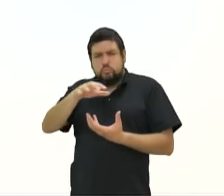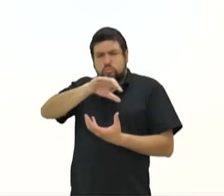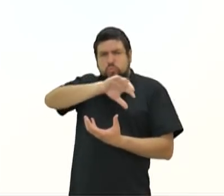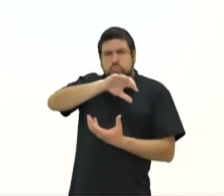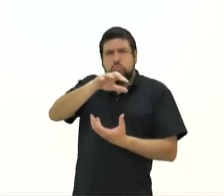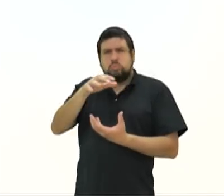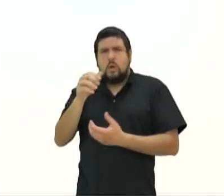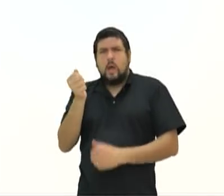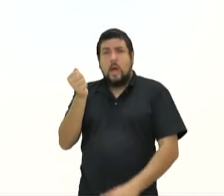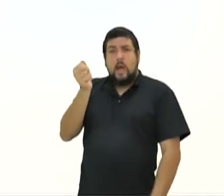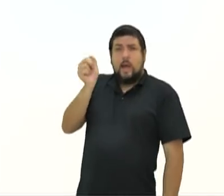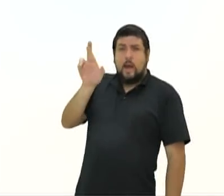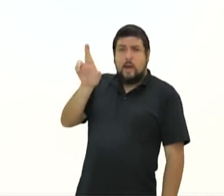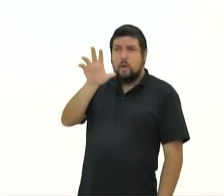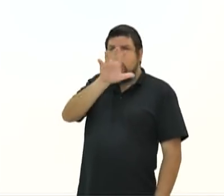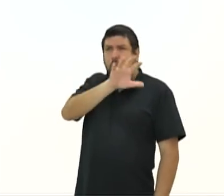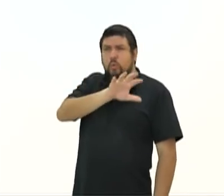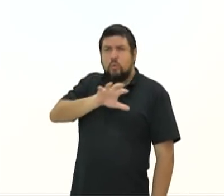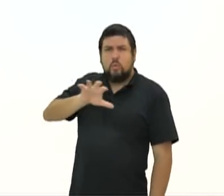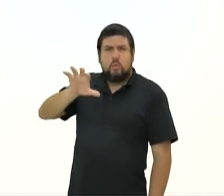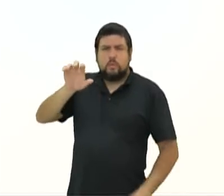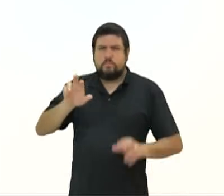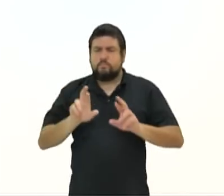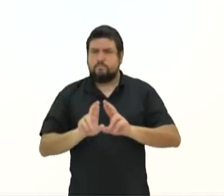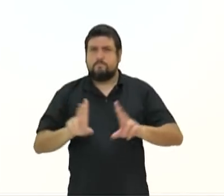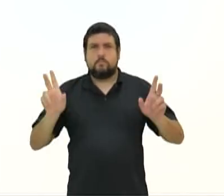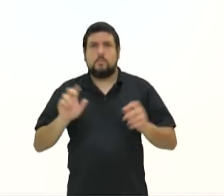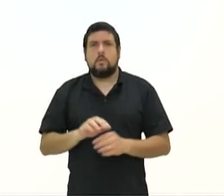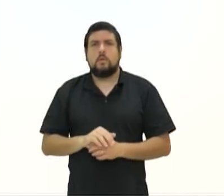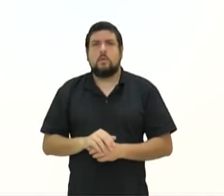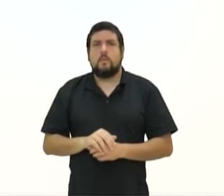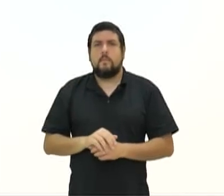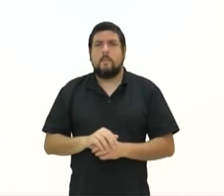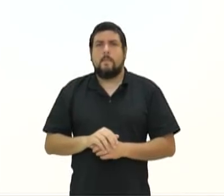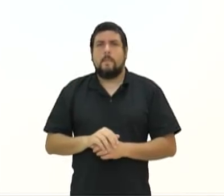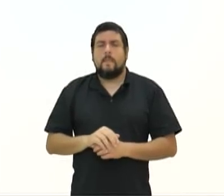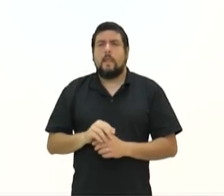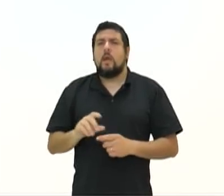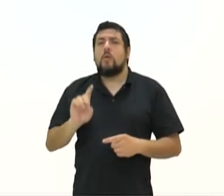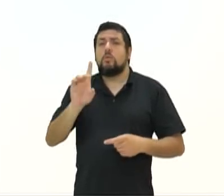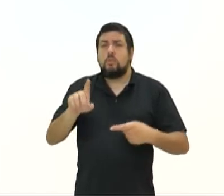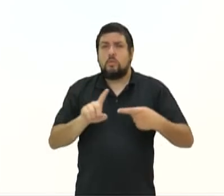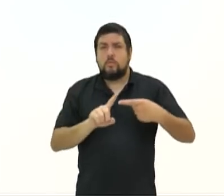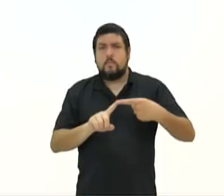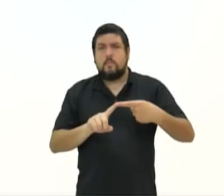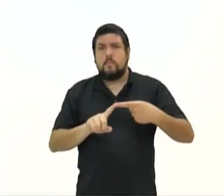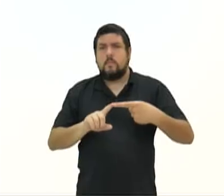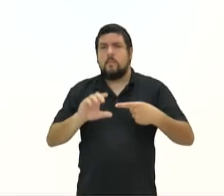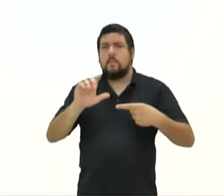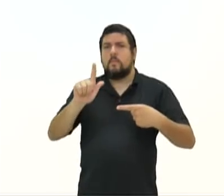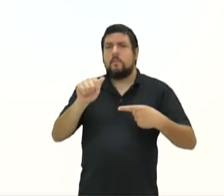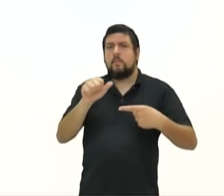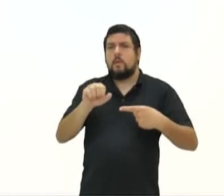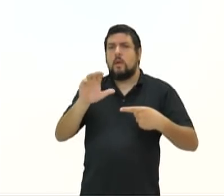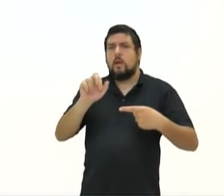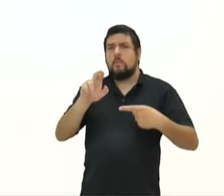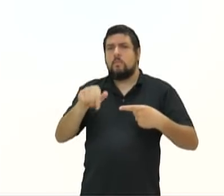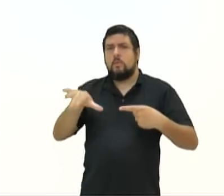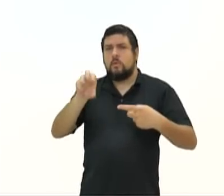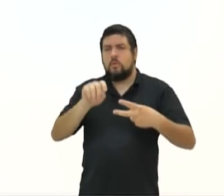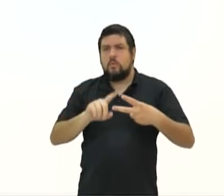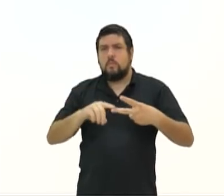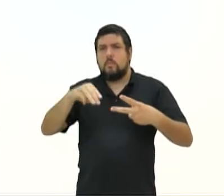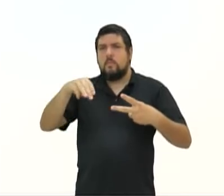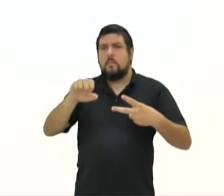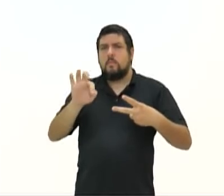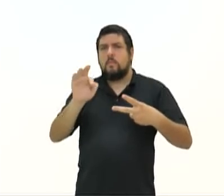você que não tinha camada de ozônio e os gases que tinham eram gás carbônico, metano, monóxido de carbono